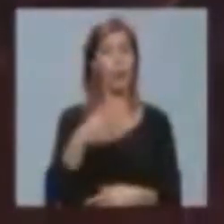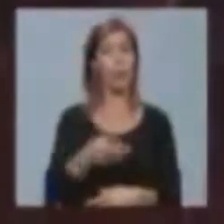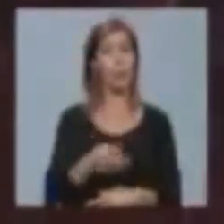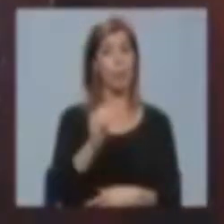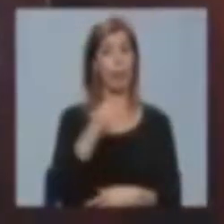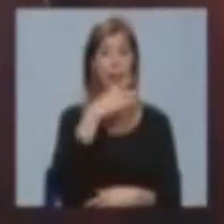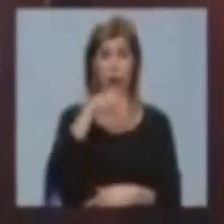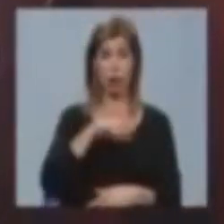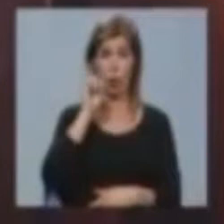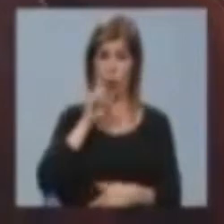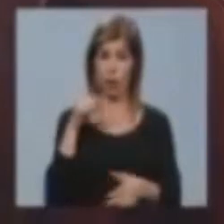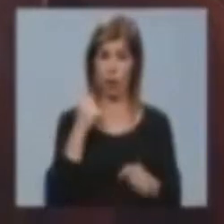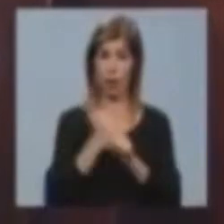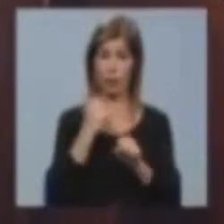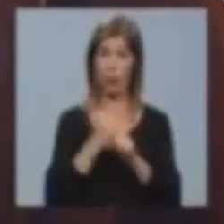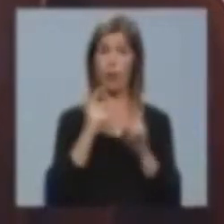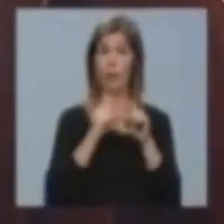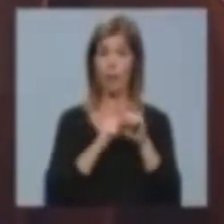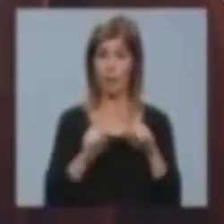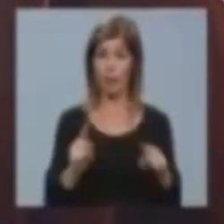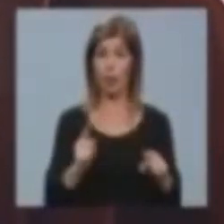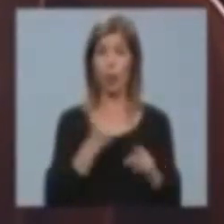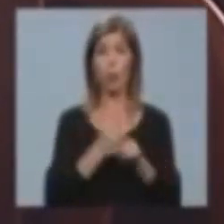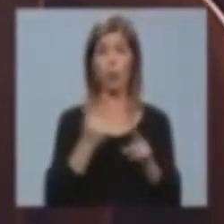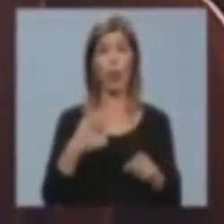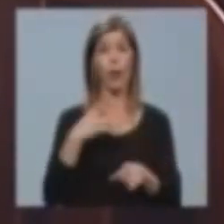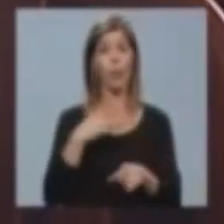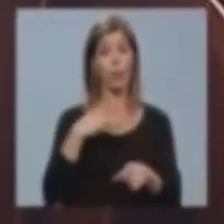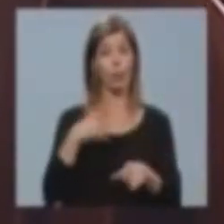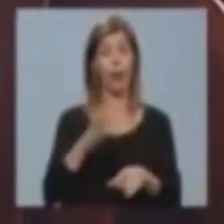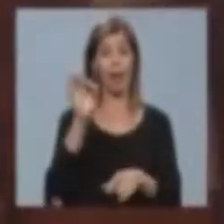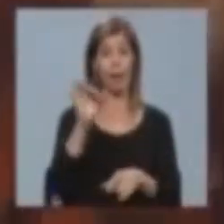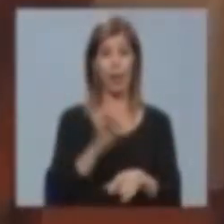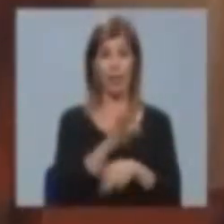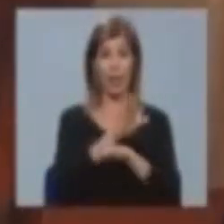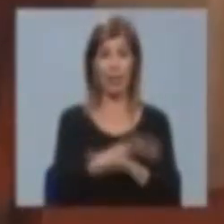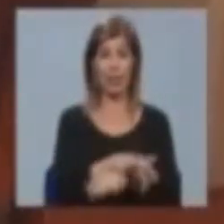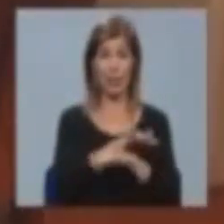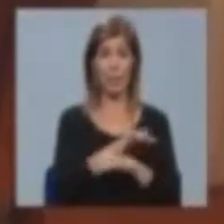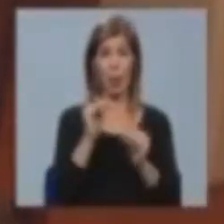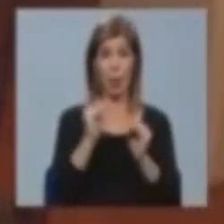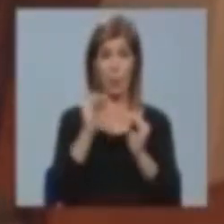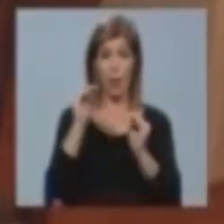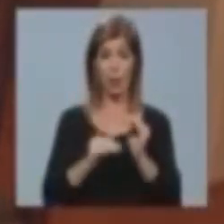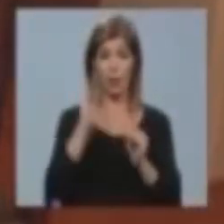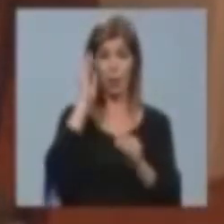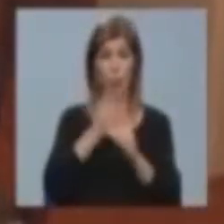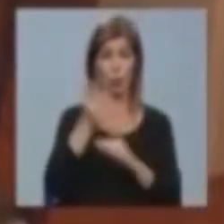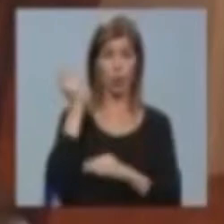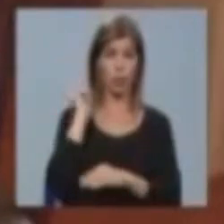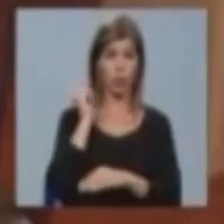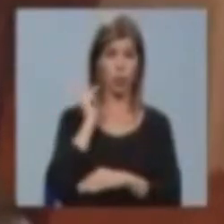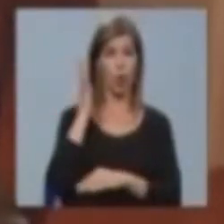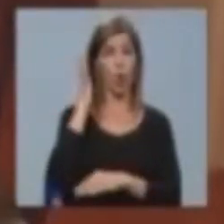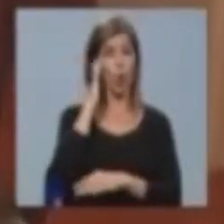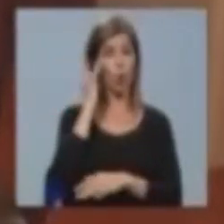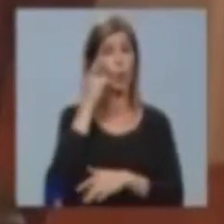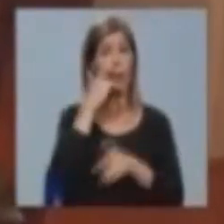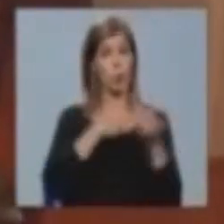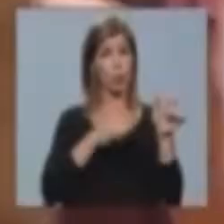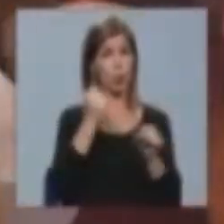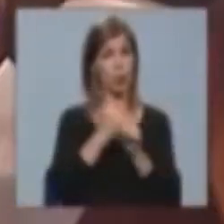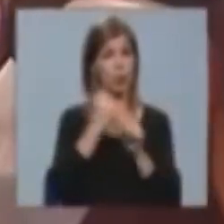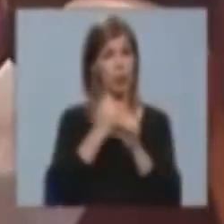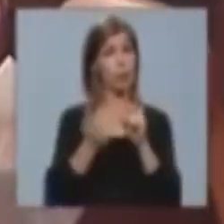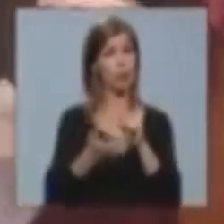dia dos trabalhadores diferente, já que Portugal tem a taxa de desemprego mais baixa dos últimos anos. O número de pessoas empregadas é